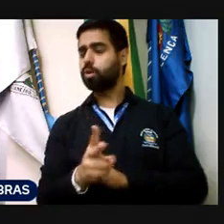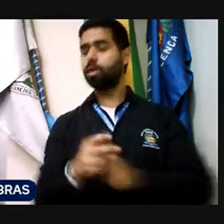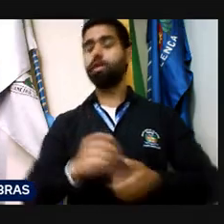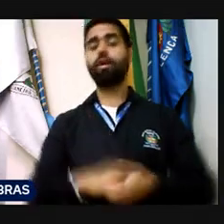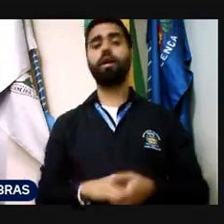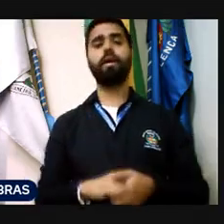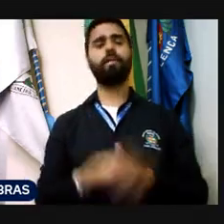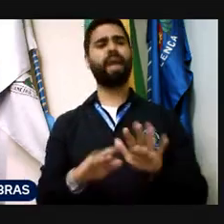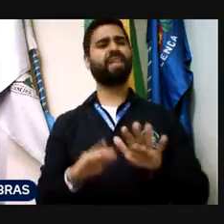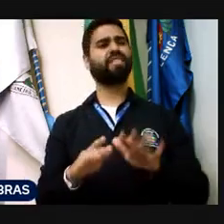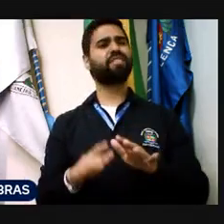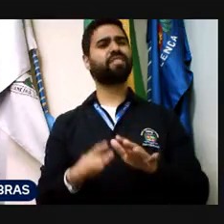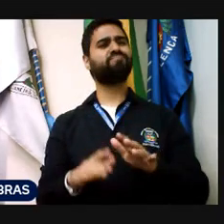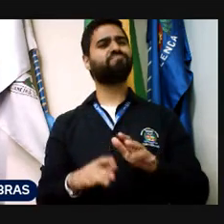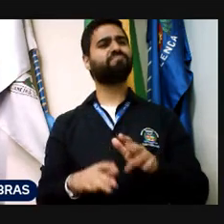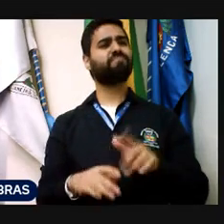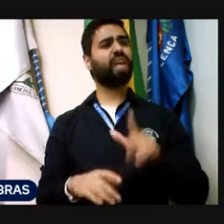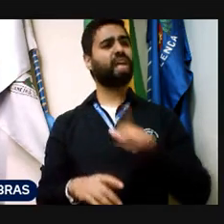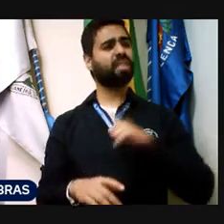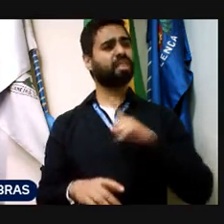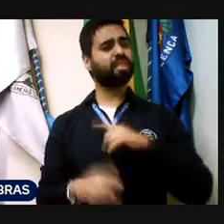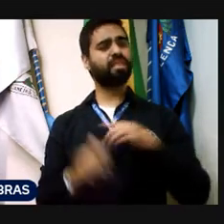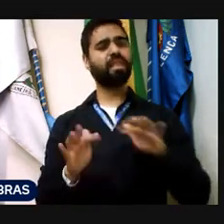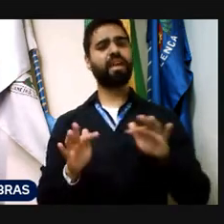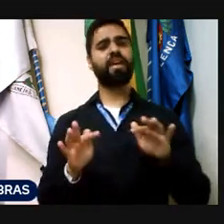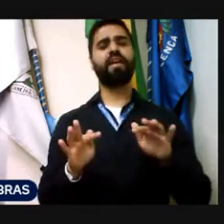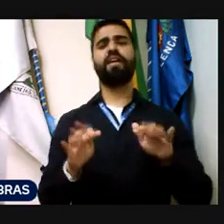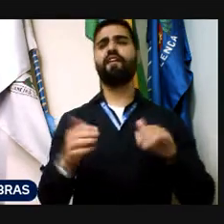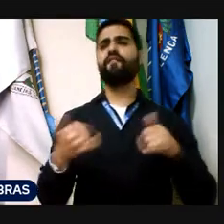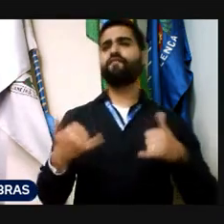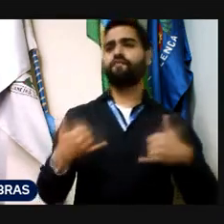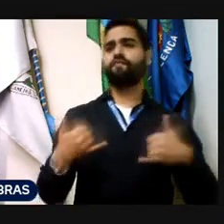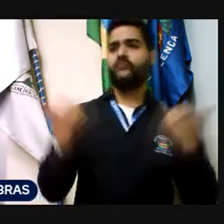continuam festas. Tem piorado, sim,